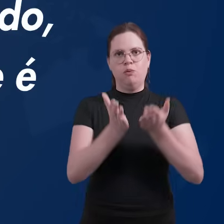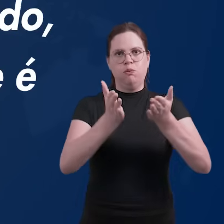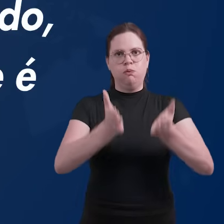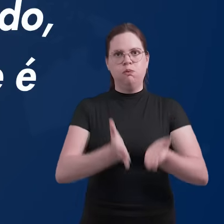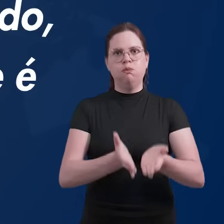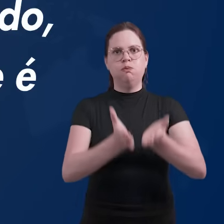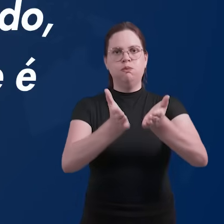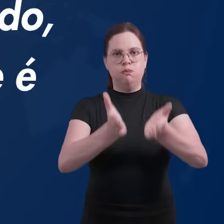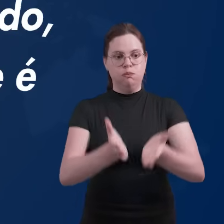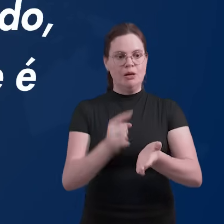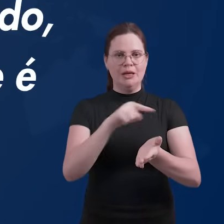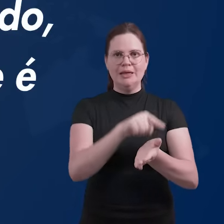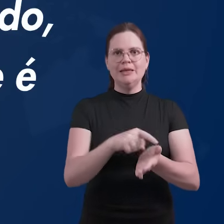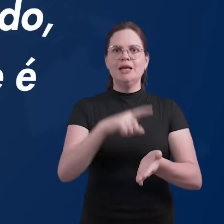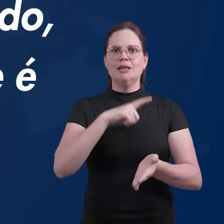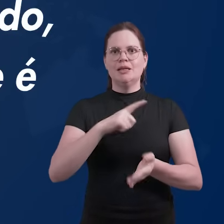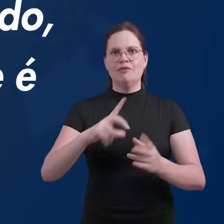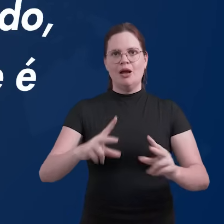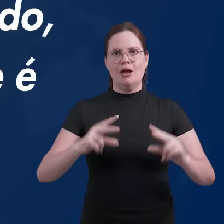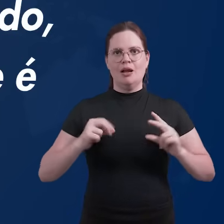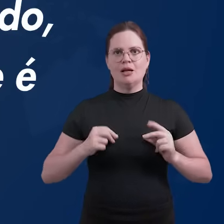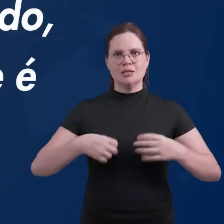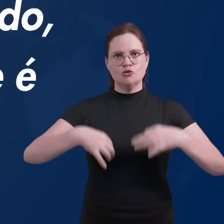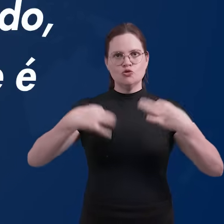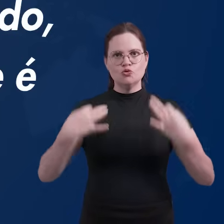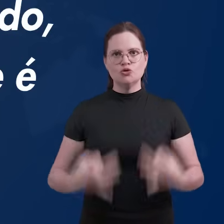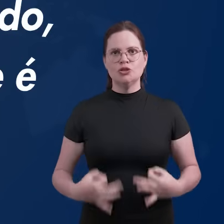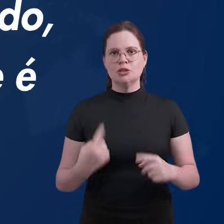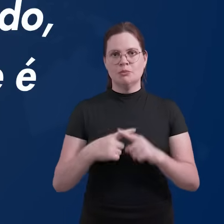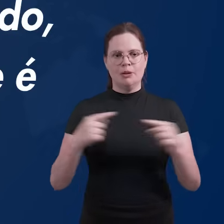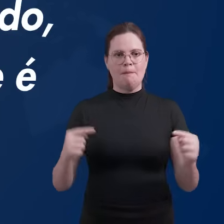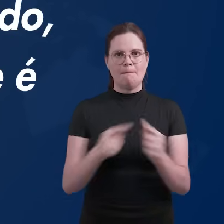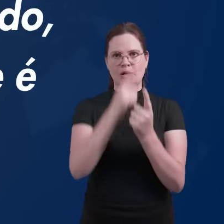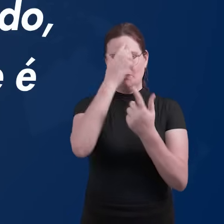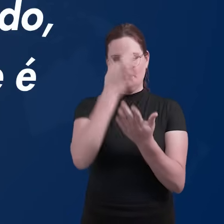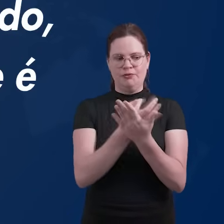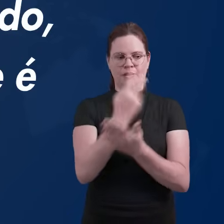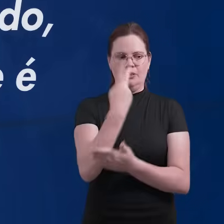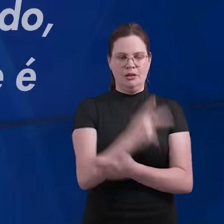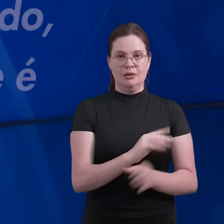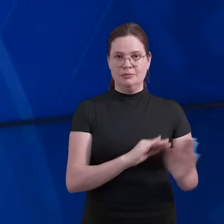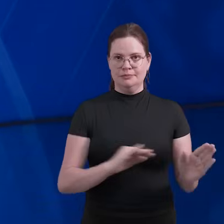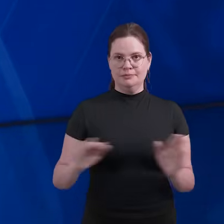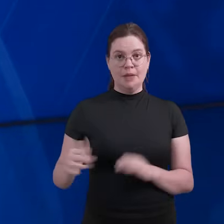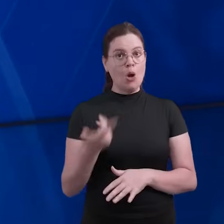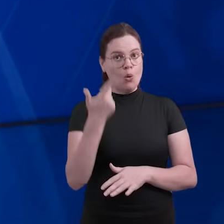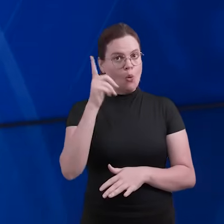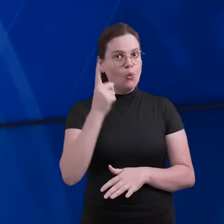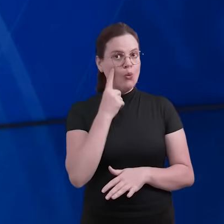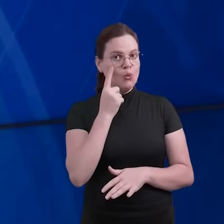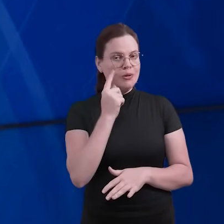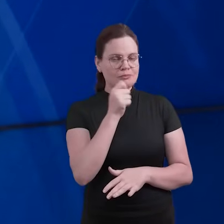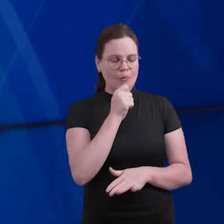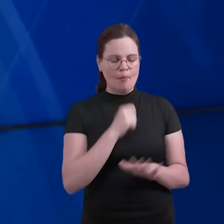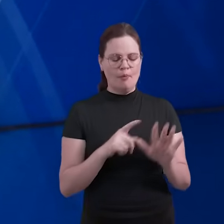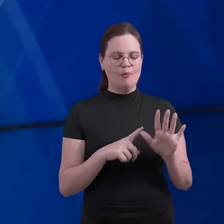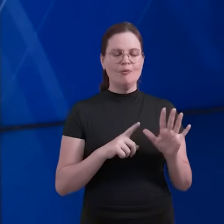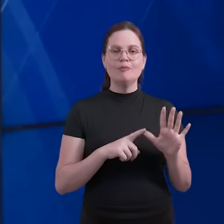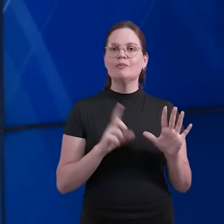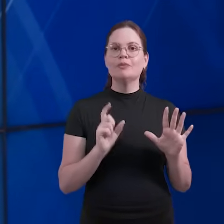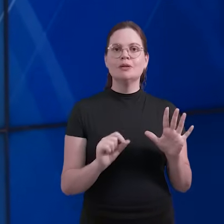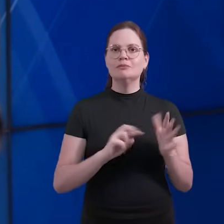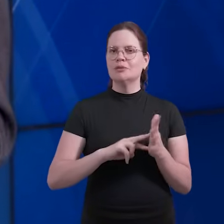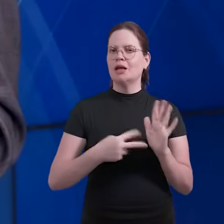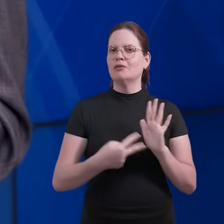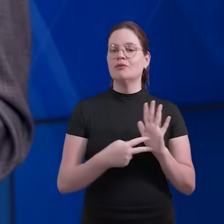condenou o mundo e foi feito herdeiro da justiça, que é segundo a fé. Muito bem, tem mais um sentido ainda. E esse